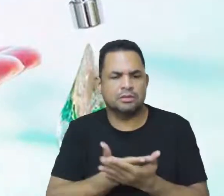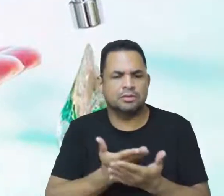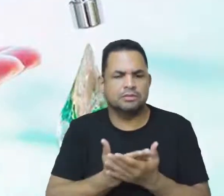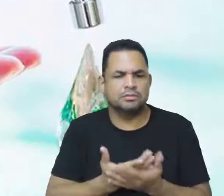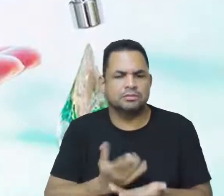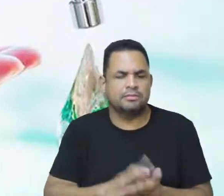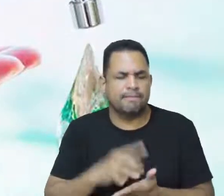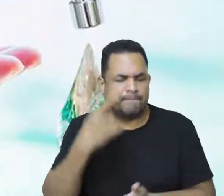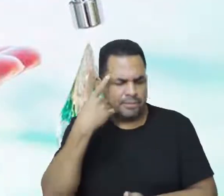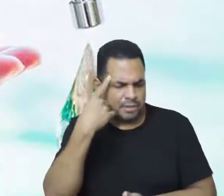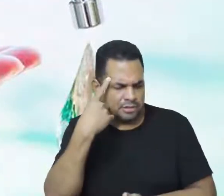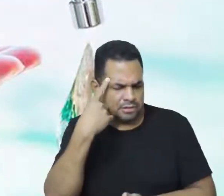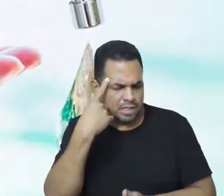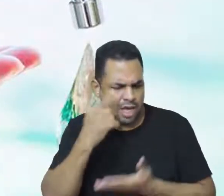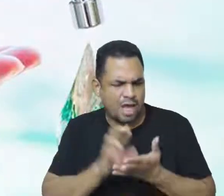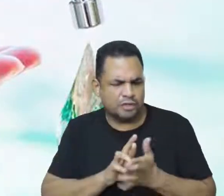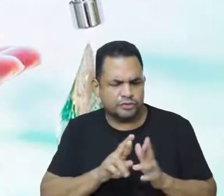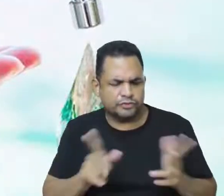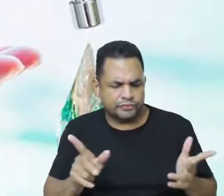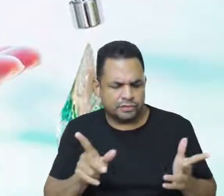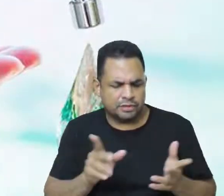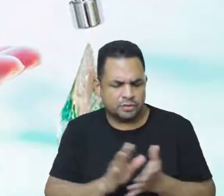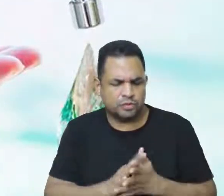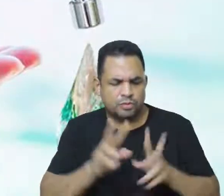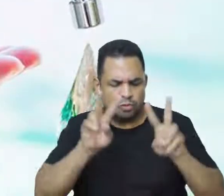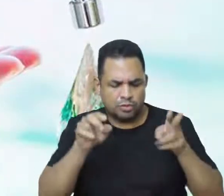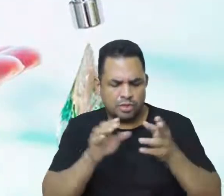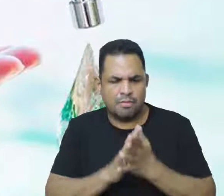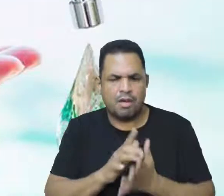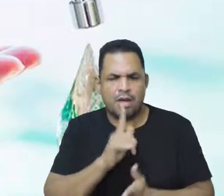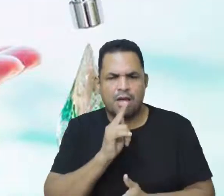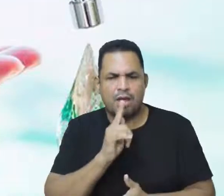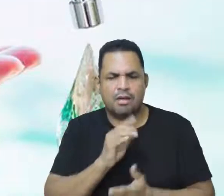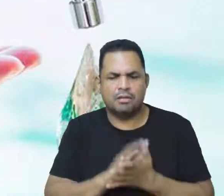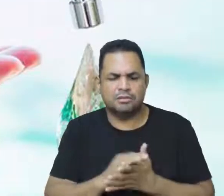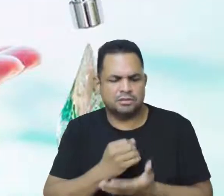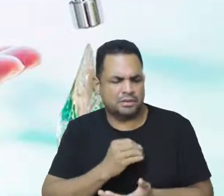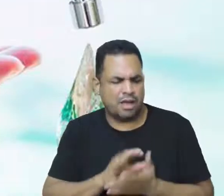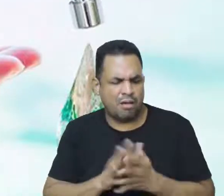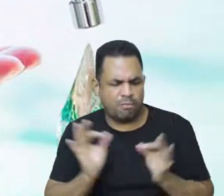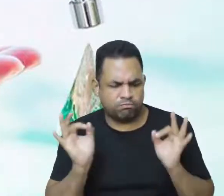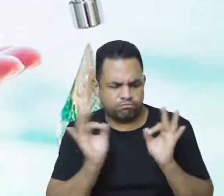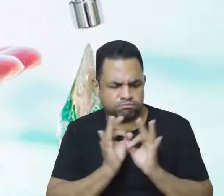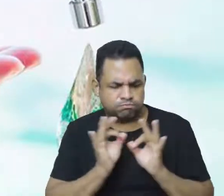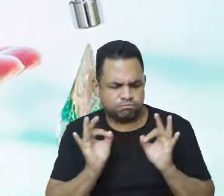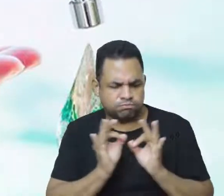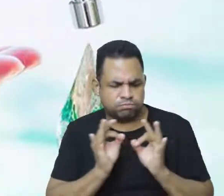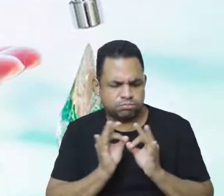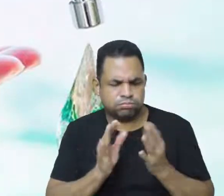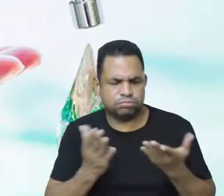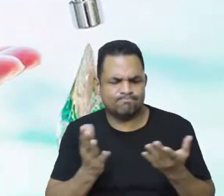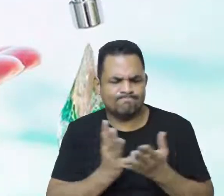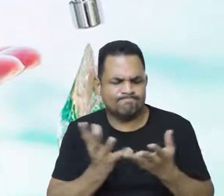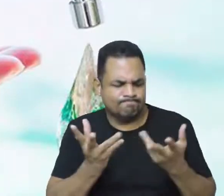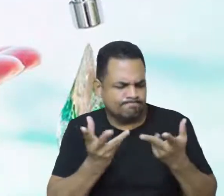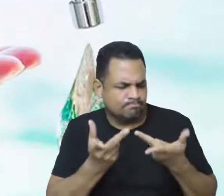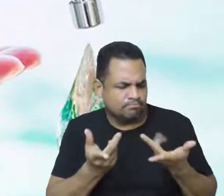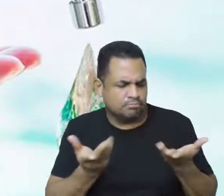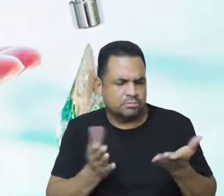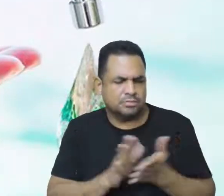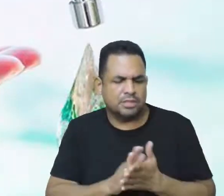outra mentalidade sobre a água, está ótimo, excelente. Portanto, esse é o